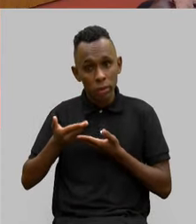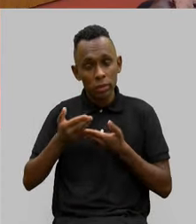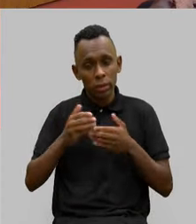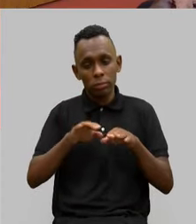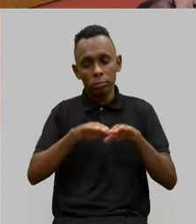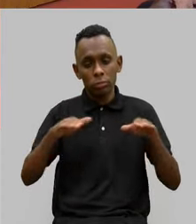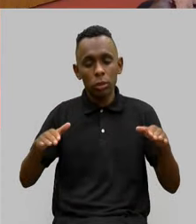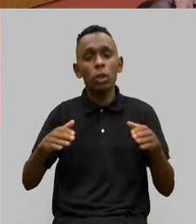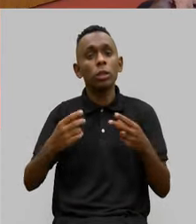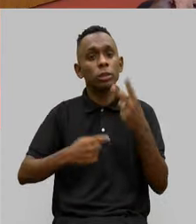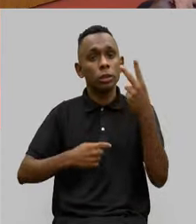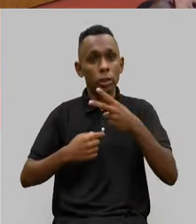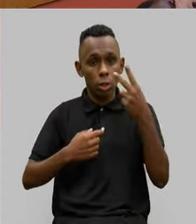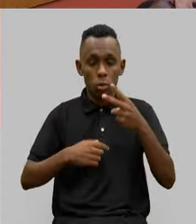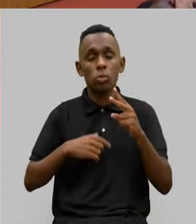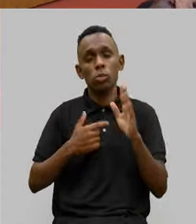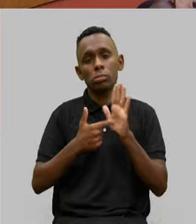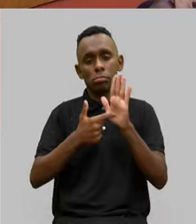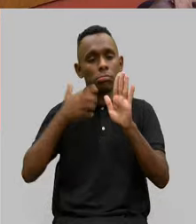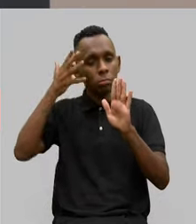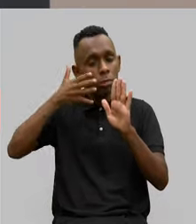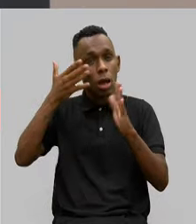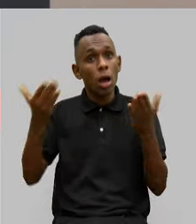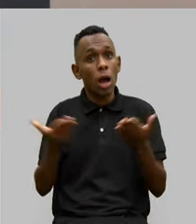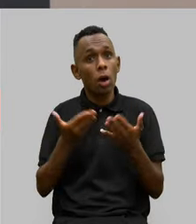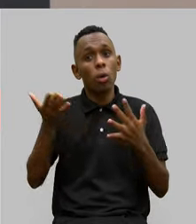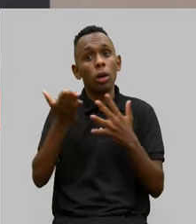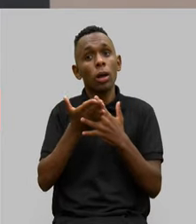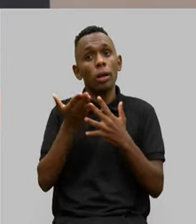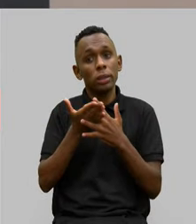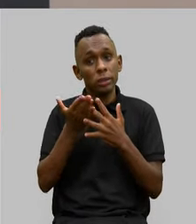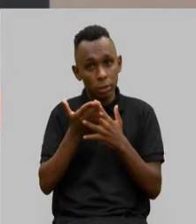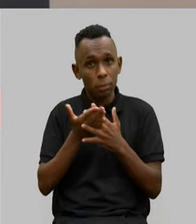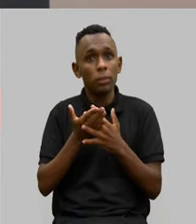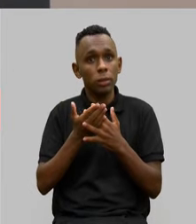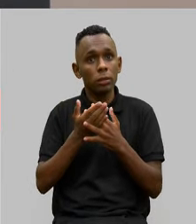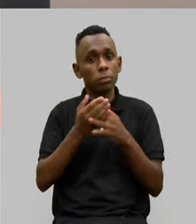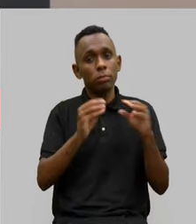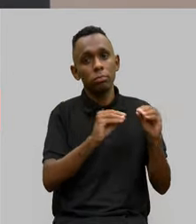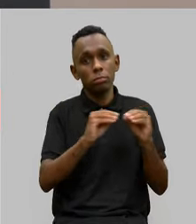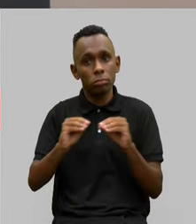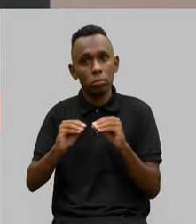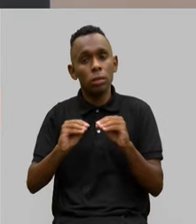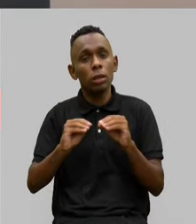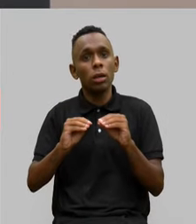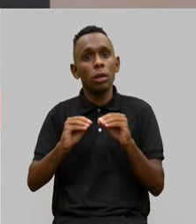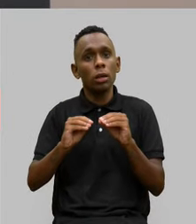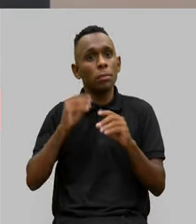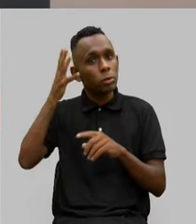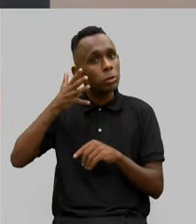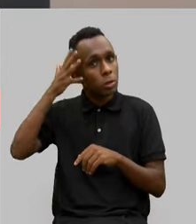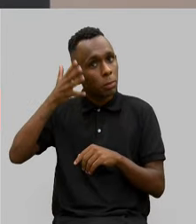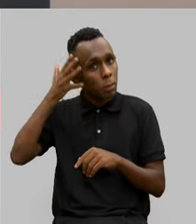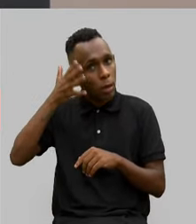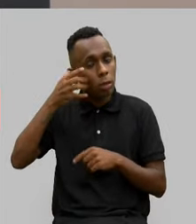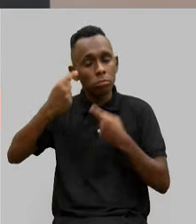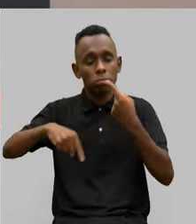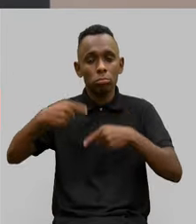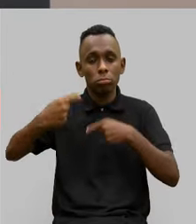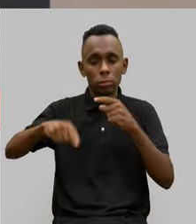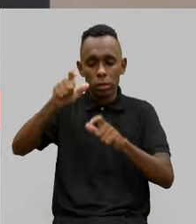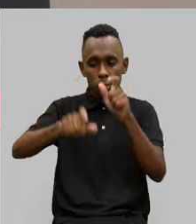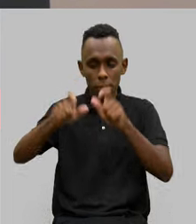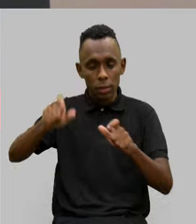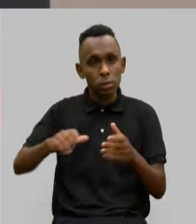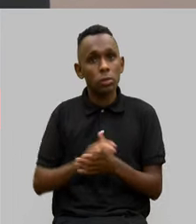mesa de trabalho e nesse momento faremos uma pausa para troca dos expositores e debatedores